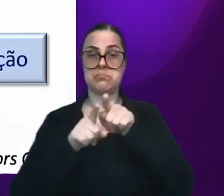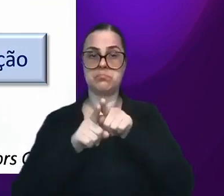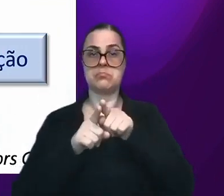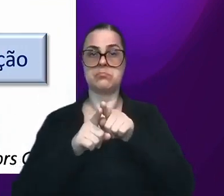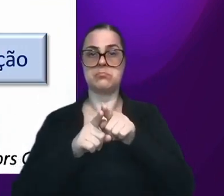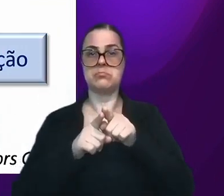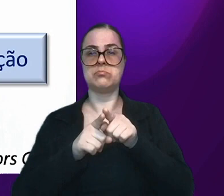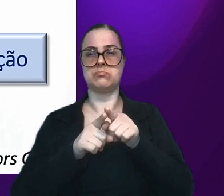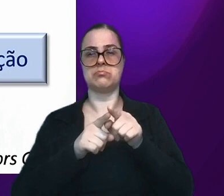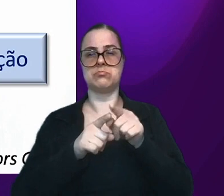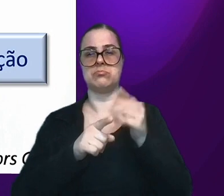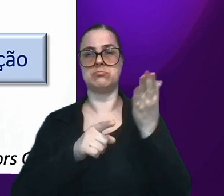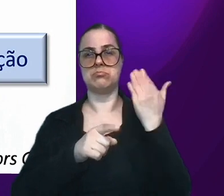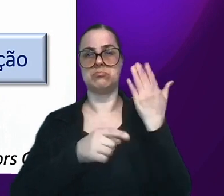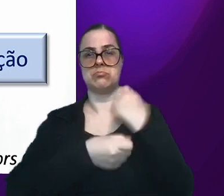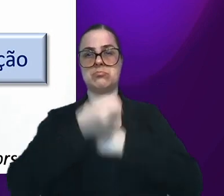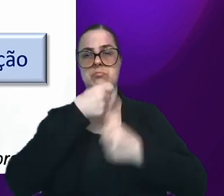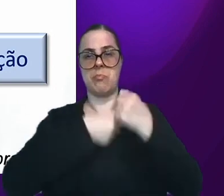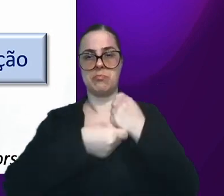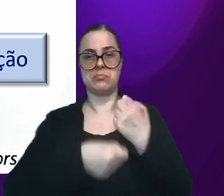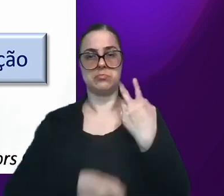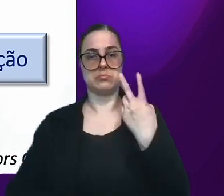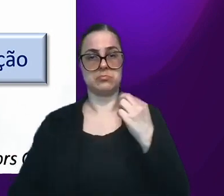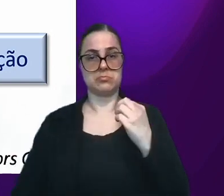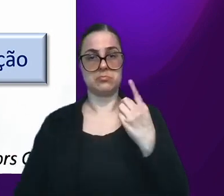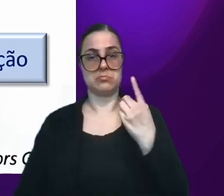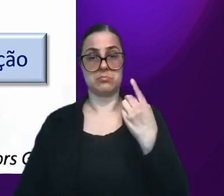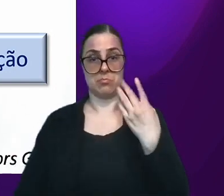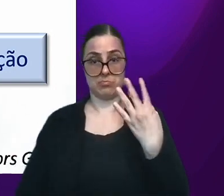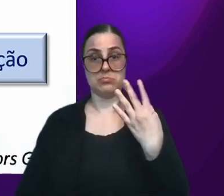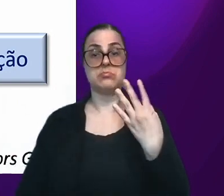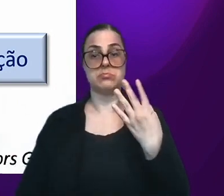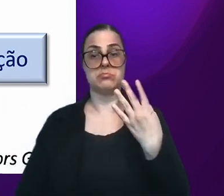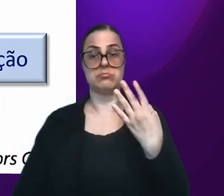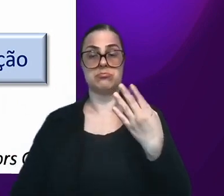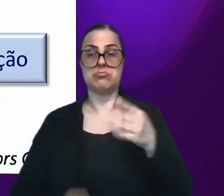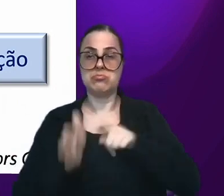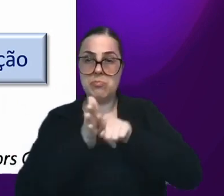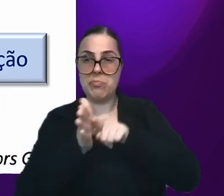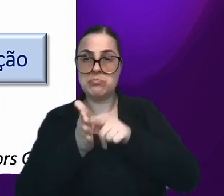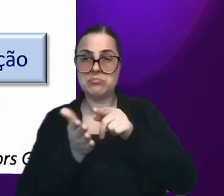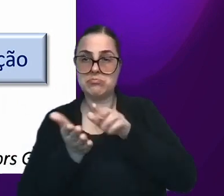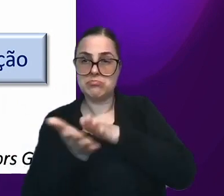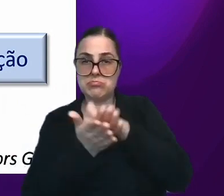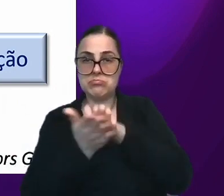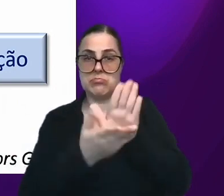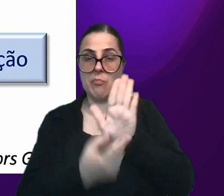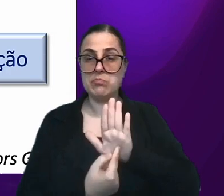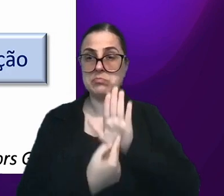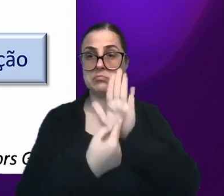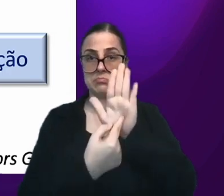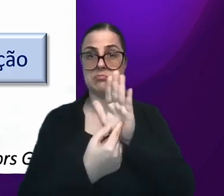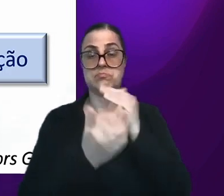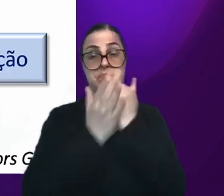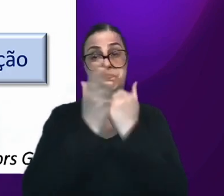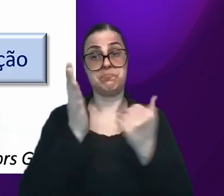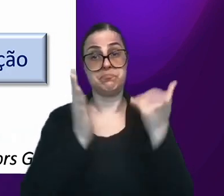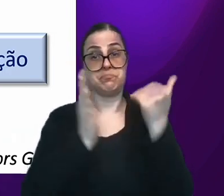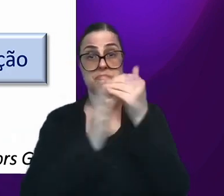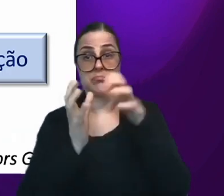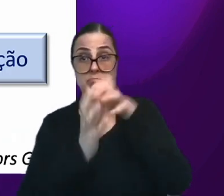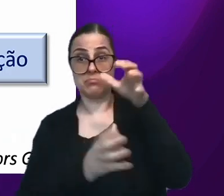ele estabelece que naquele paciente que em sobrecarga volêmica, que tem impacto sobre os demais